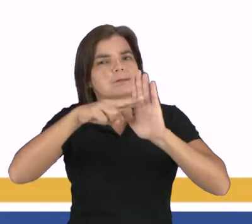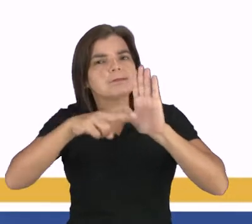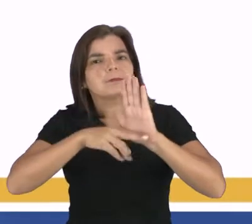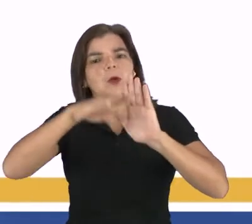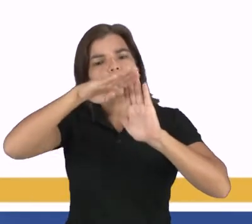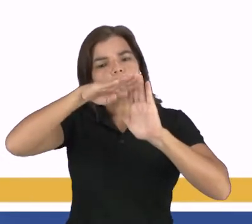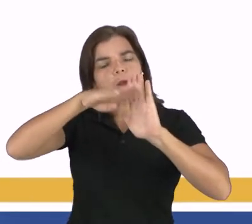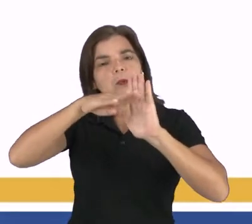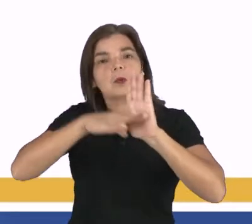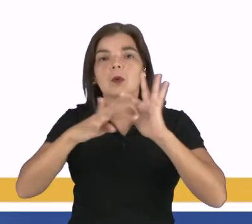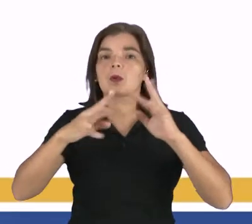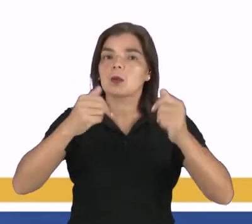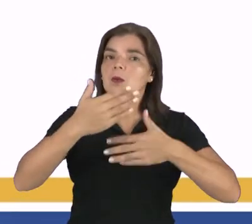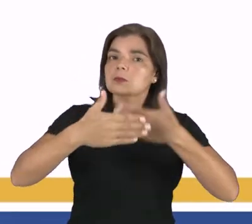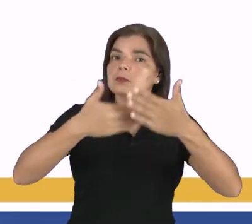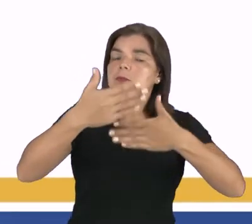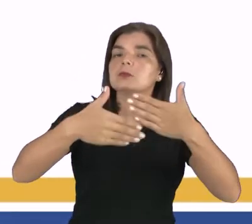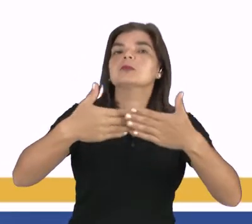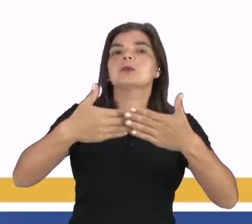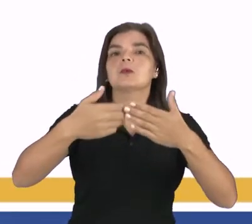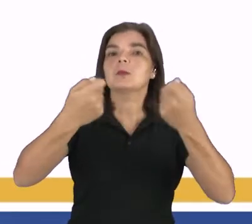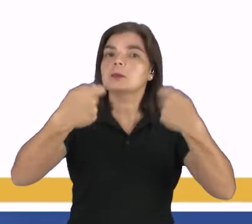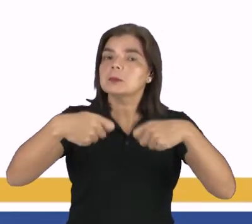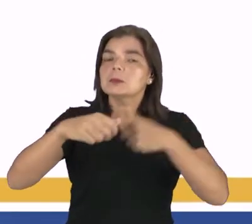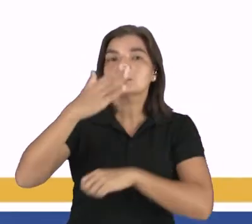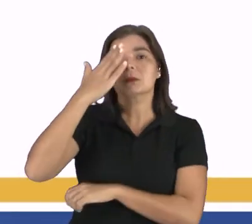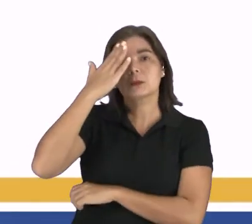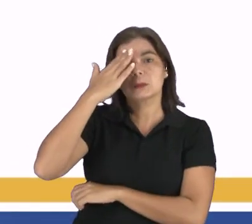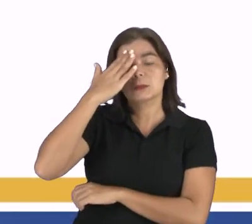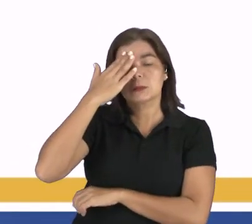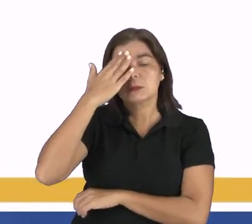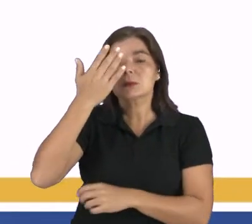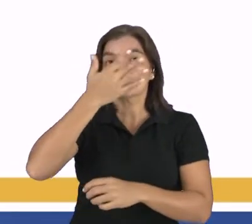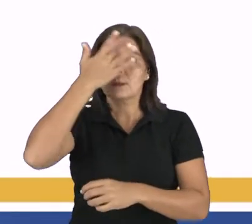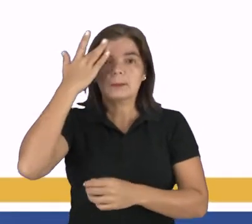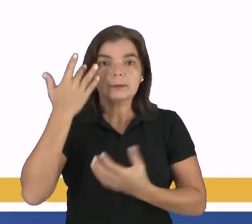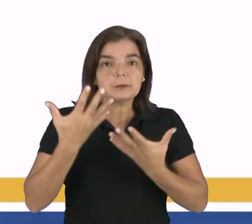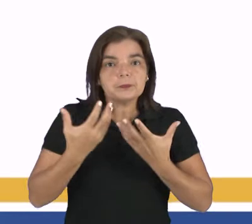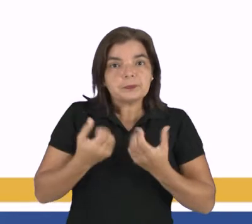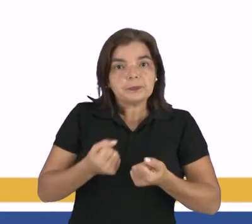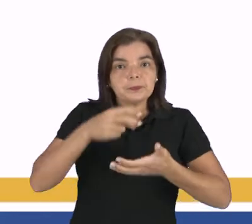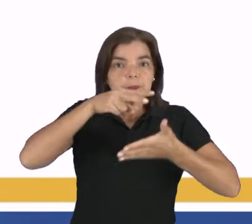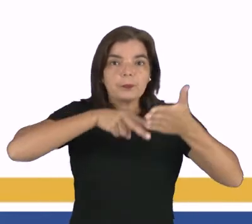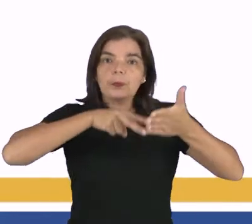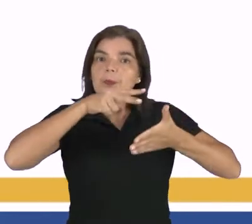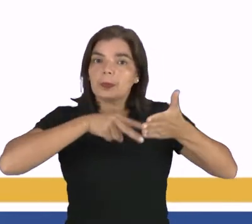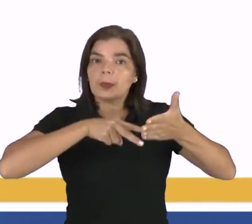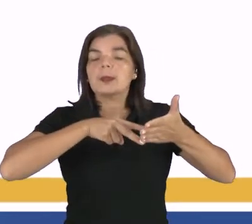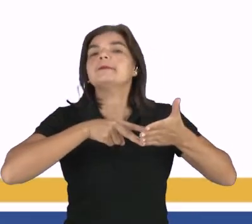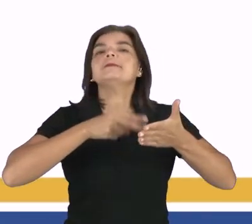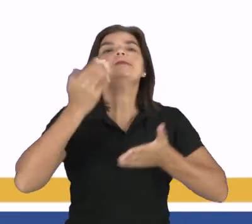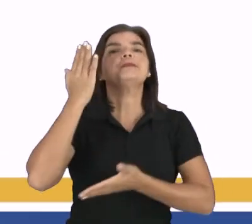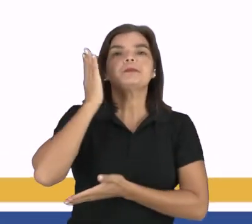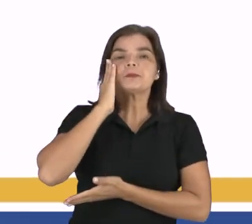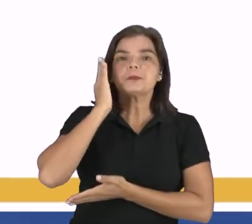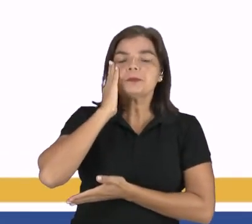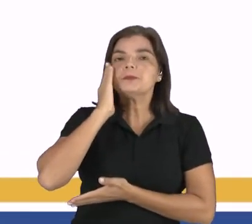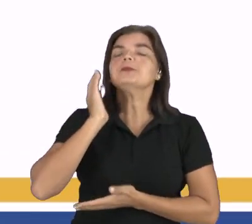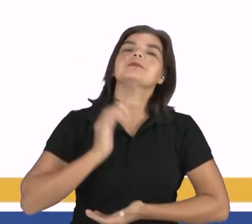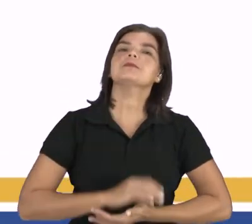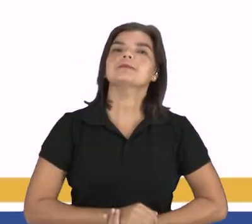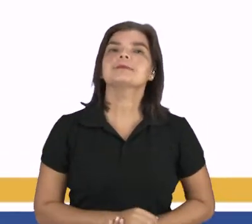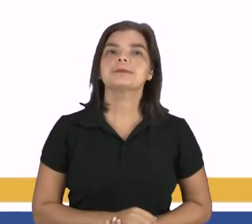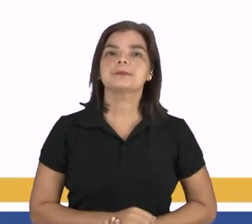etapas para que todo esse processo possa ser entendido no momento em que o receptor do texto possa lê-lo,